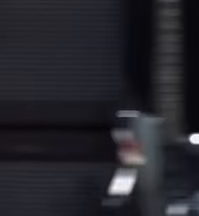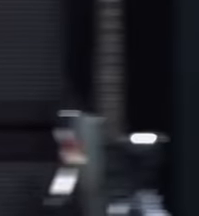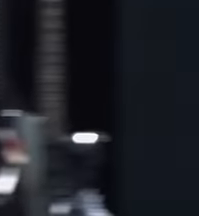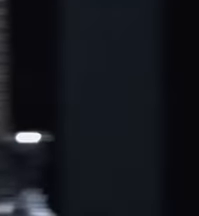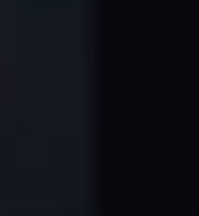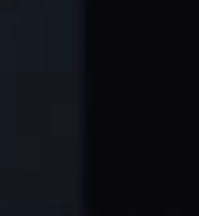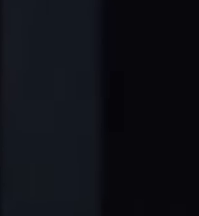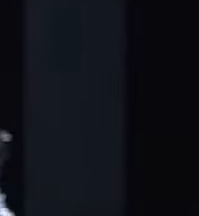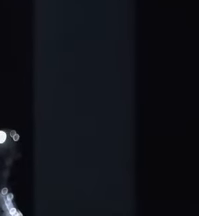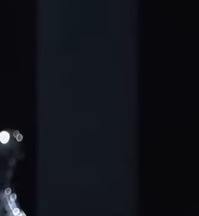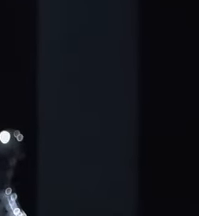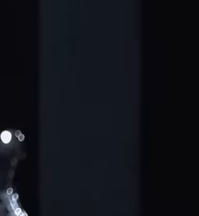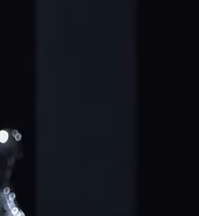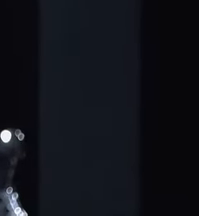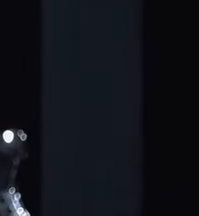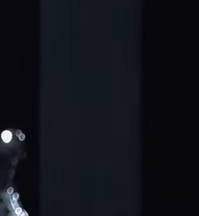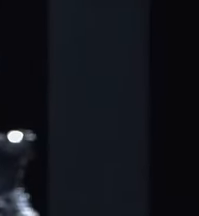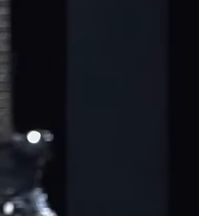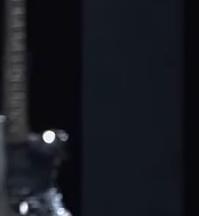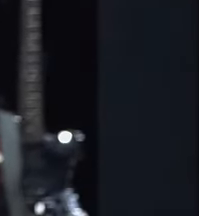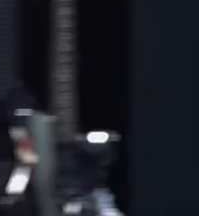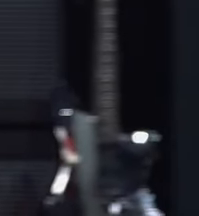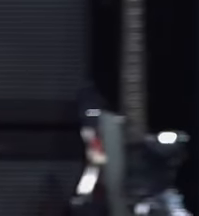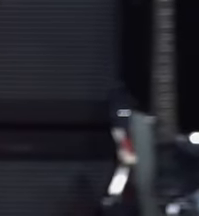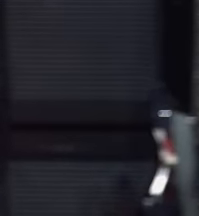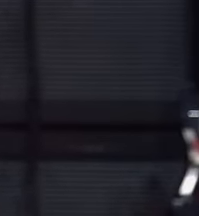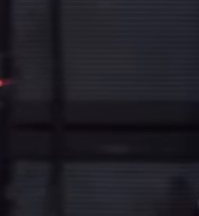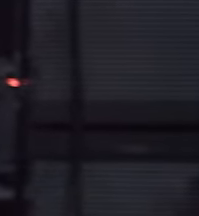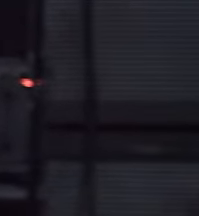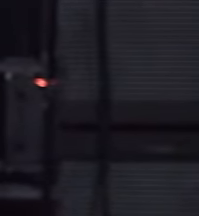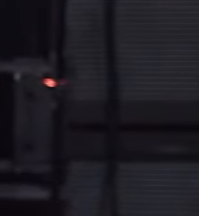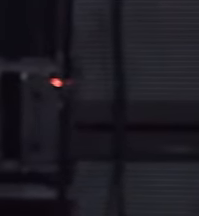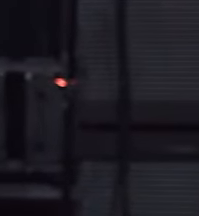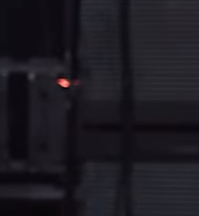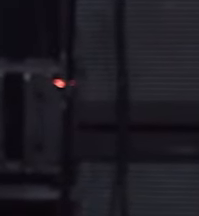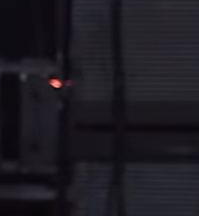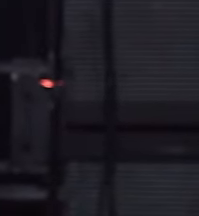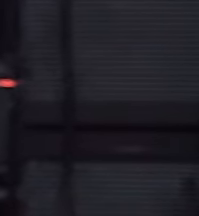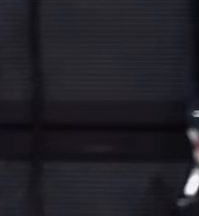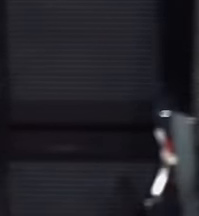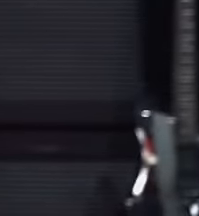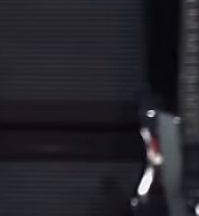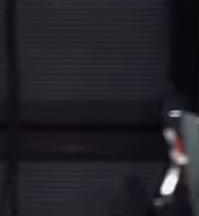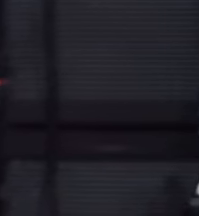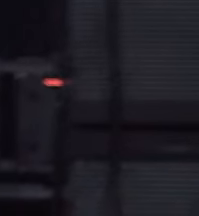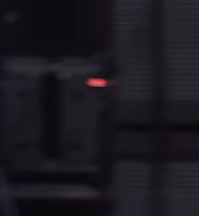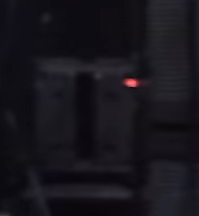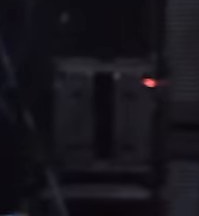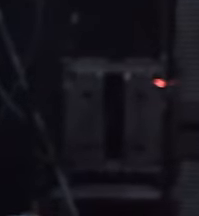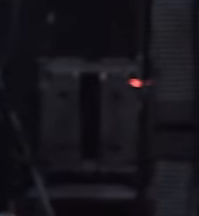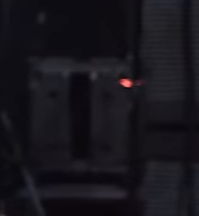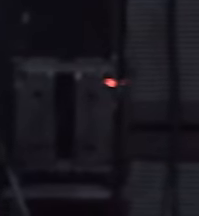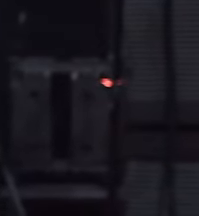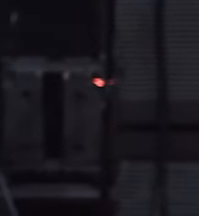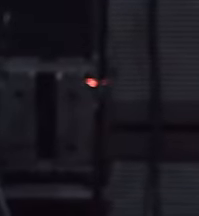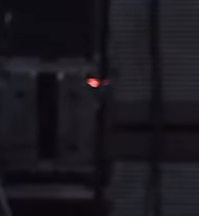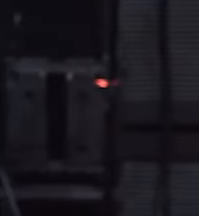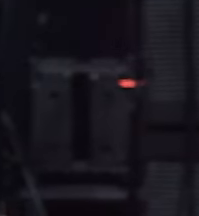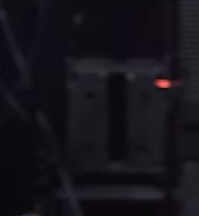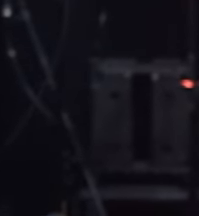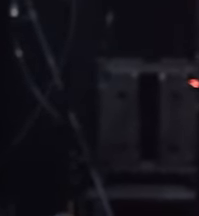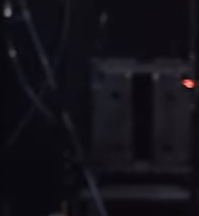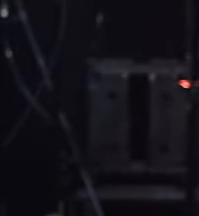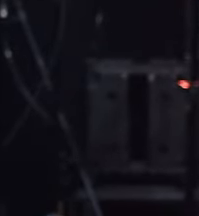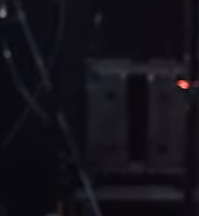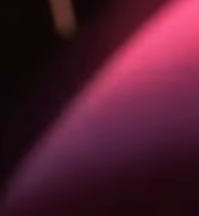né eu não como muito assim eu não sou o tipo de pessoa que senta aí come hambúrguer Eu por exemplo não vou falar o nome da pessoa